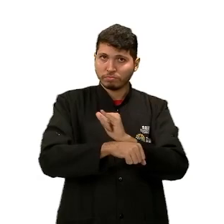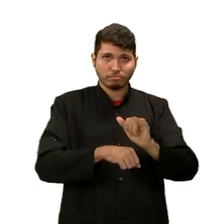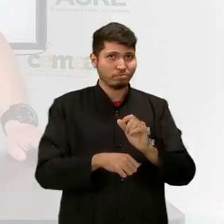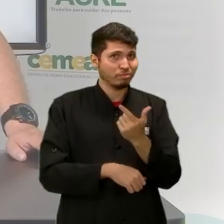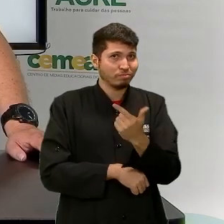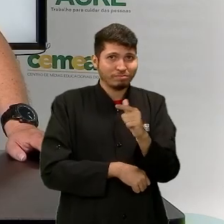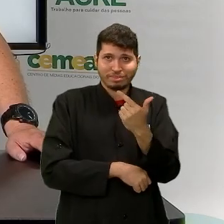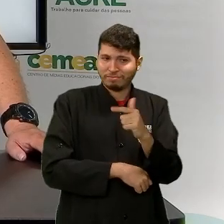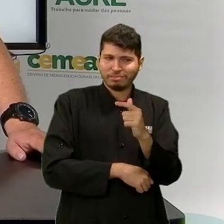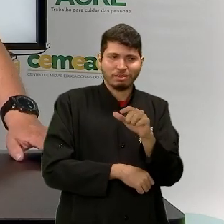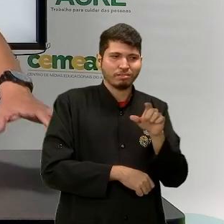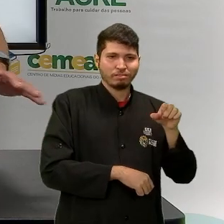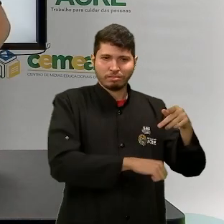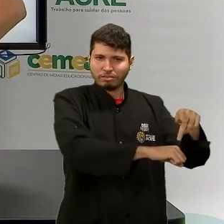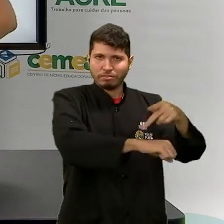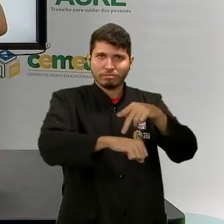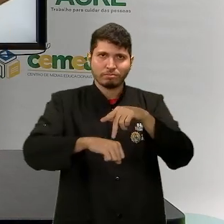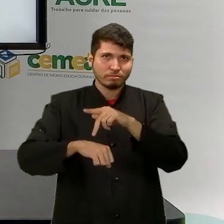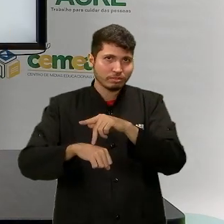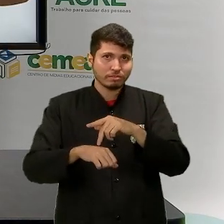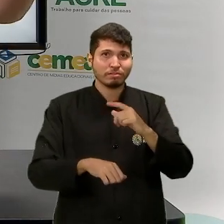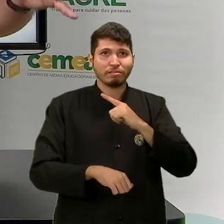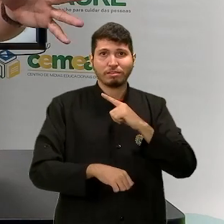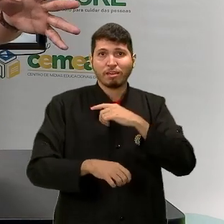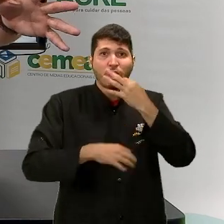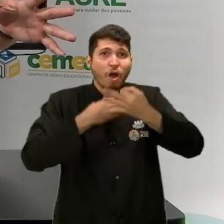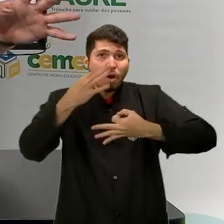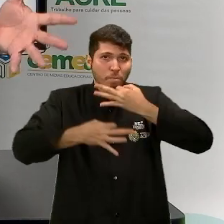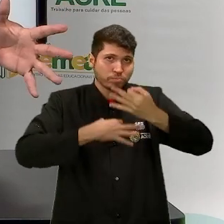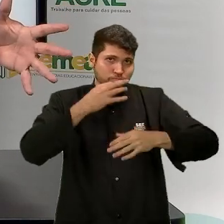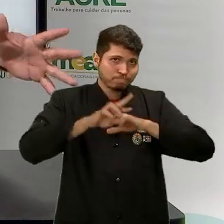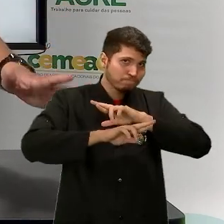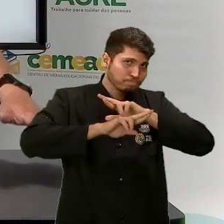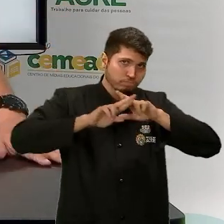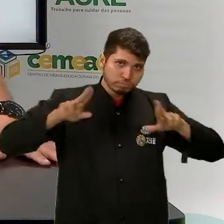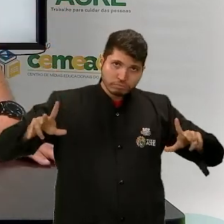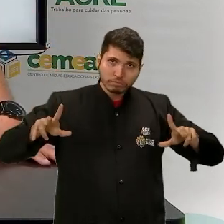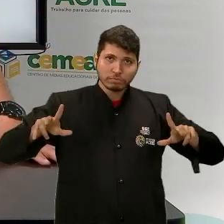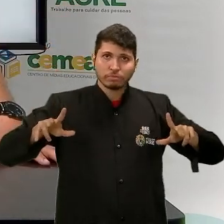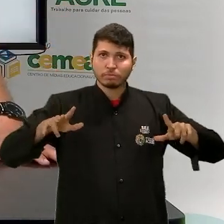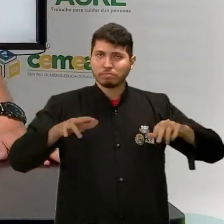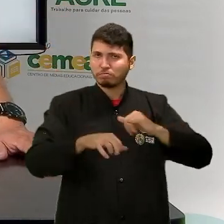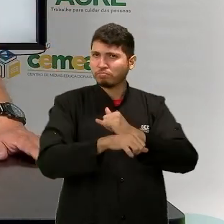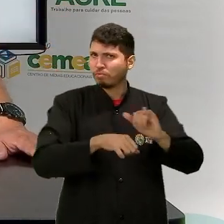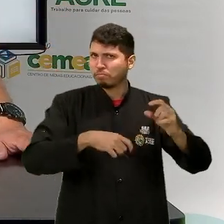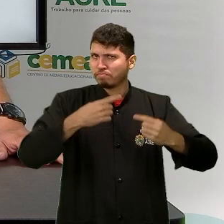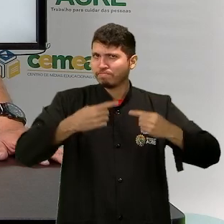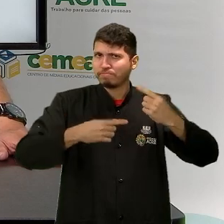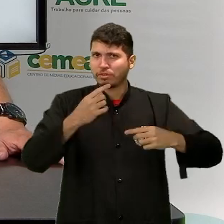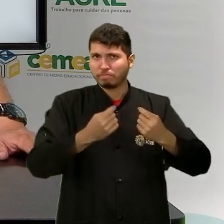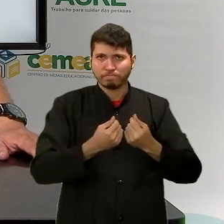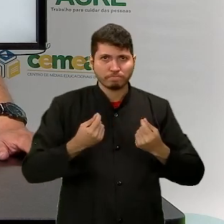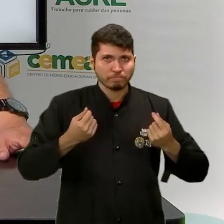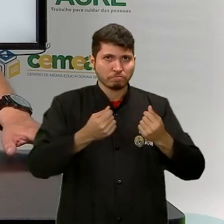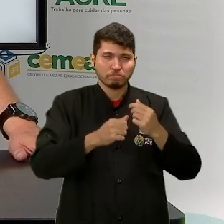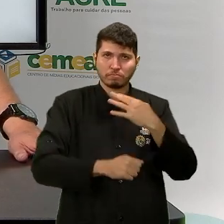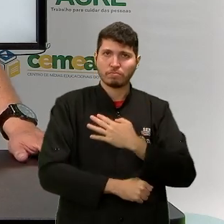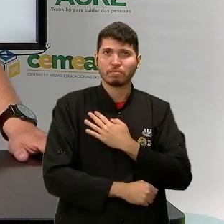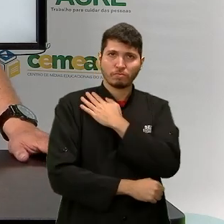há esse equilíbrio estratégico. Eles têm divergências bem interessantes em relação à estratégia, seja política, econômica e